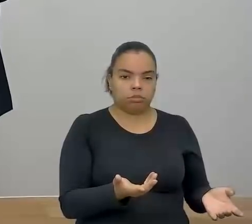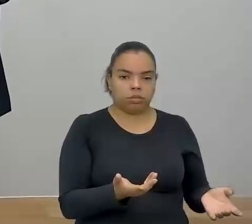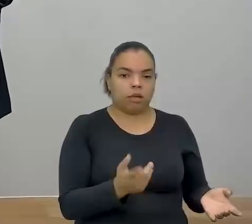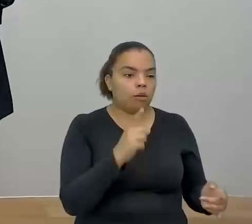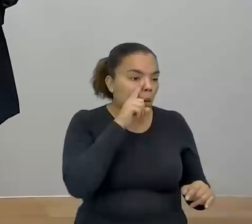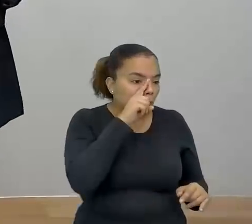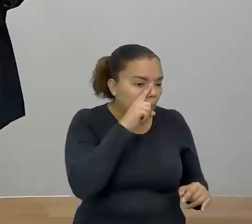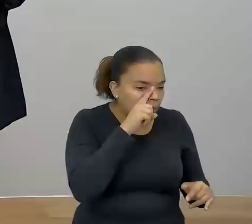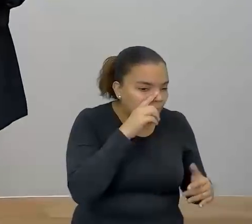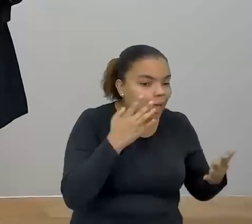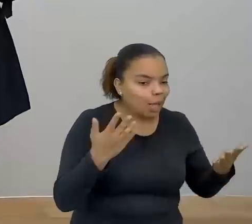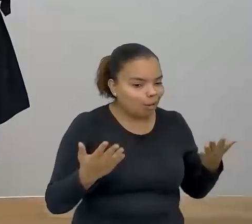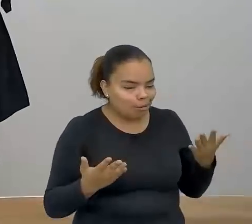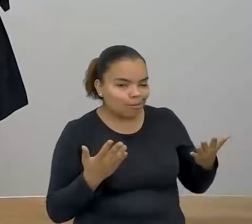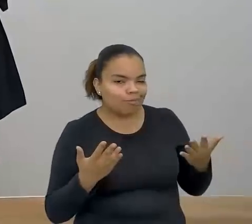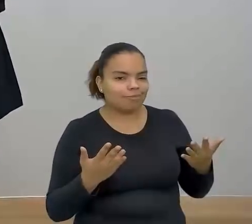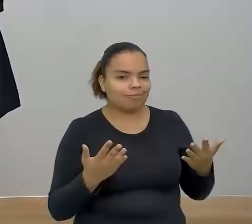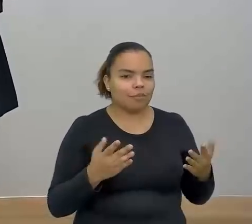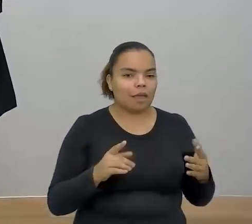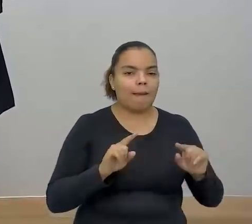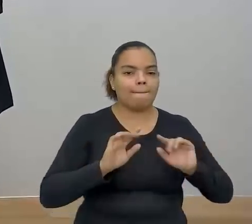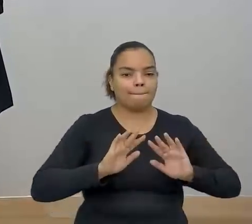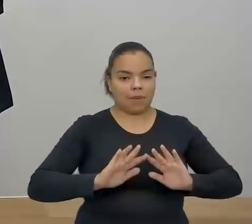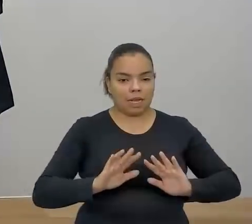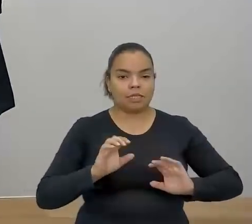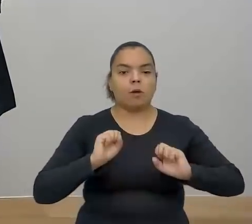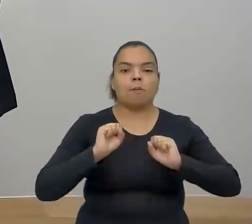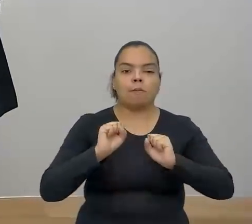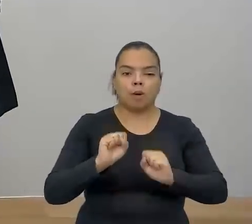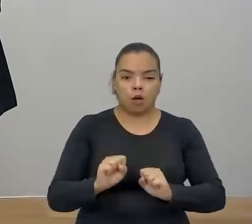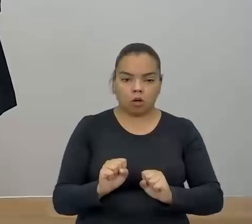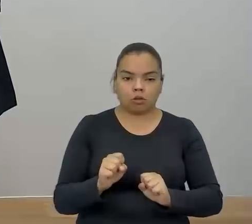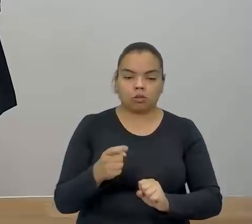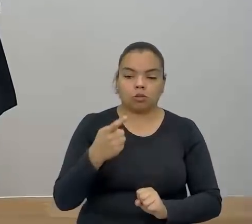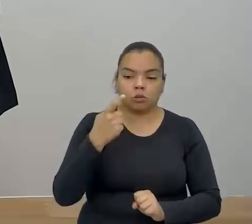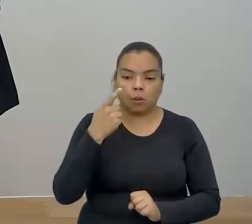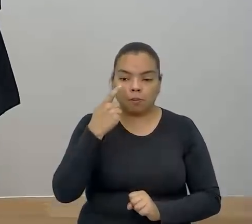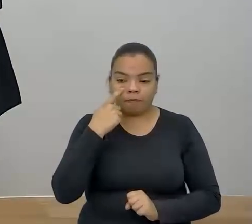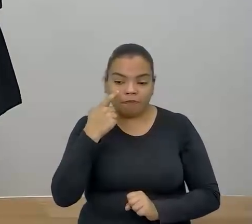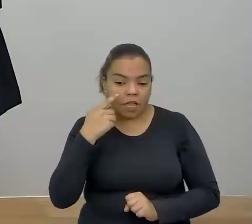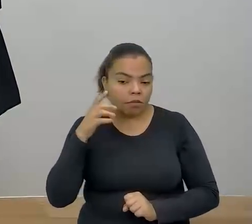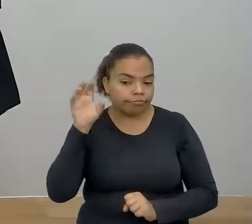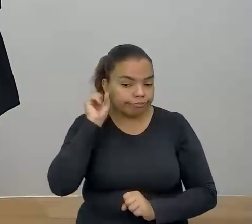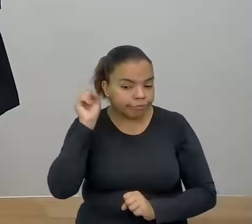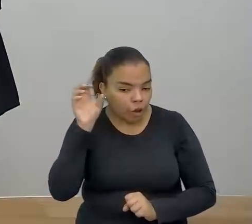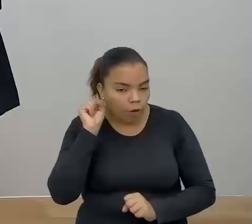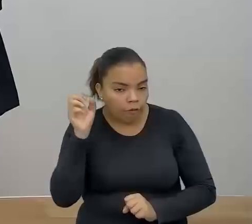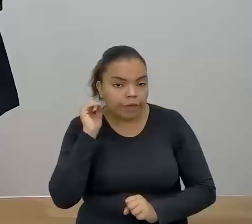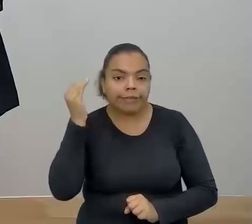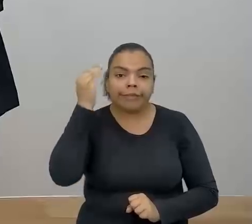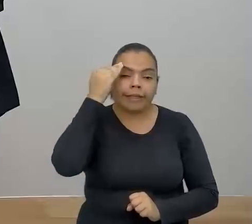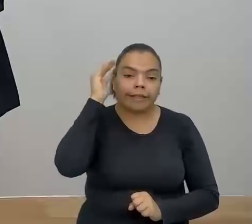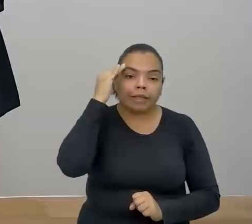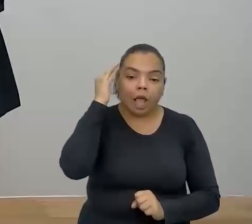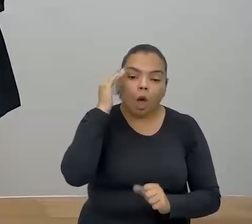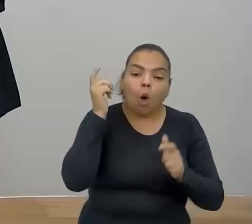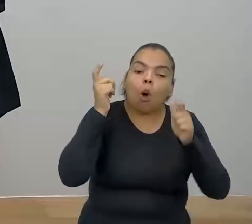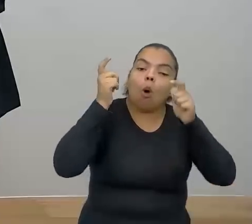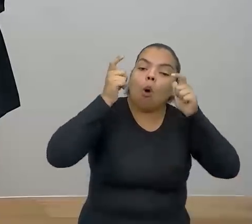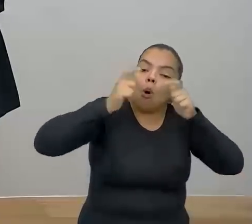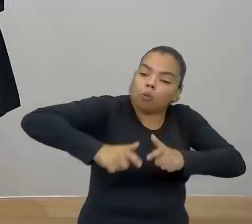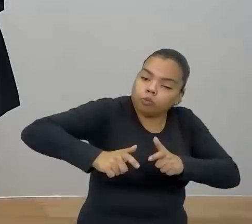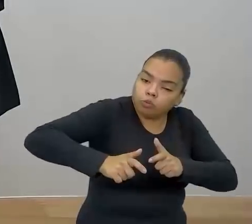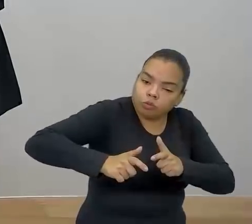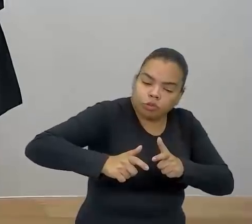perigo, né, que foi indicado. Mas eu posso parar para ouvir, para tentar entender aonde ela está